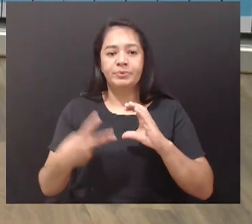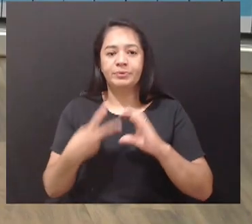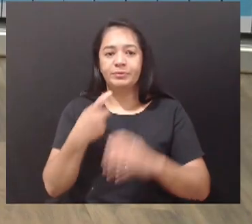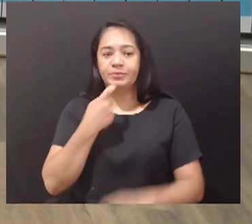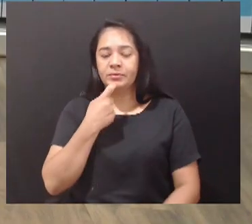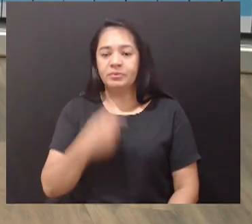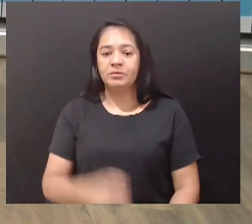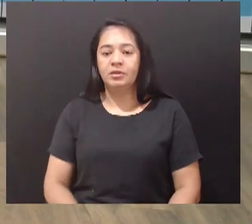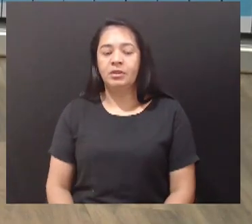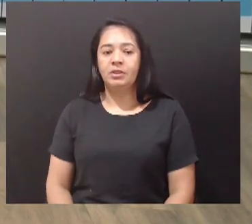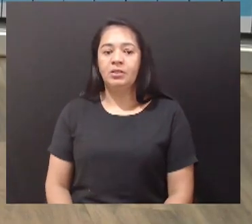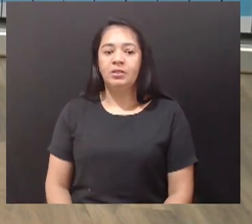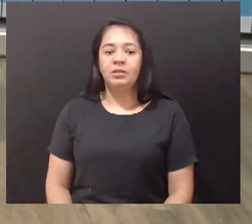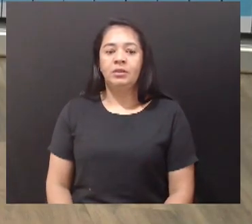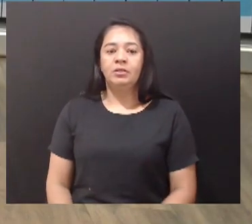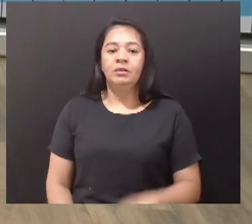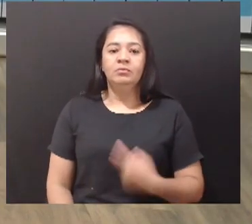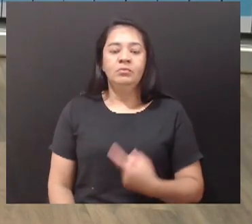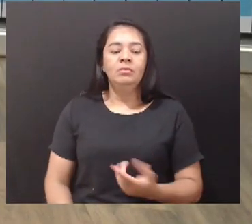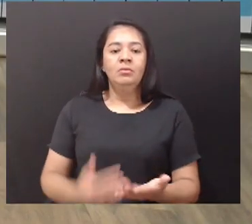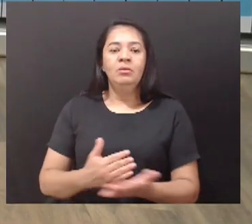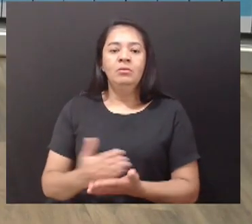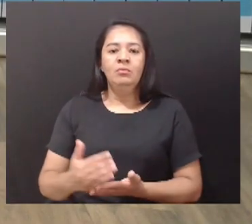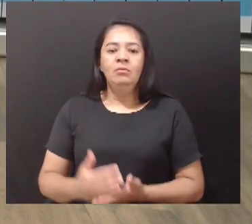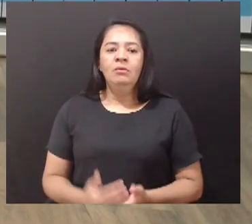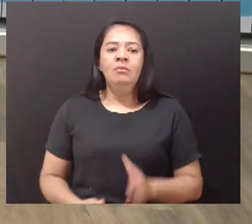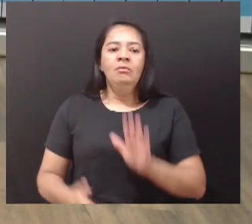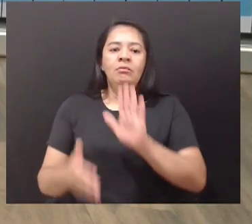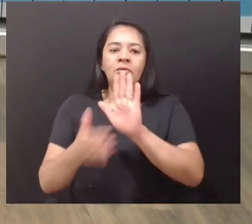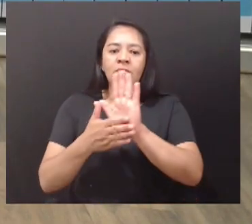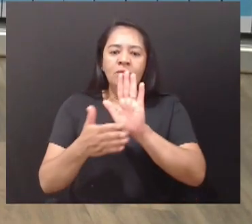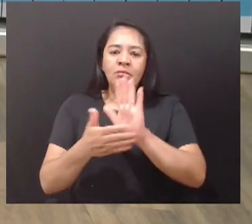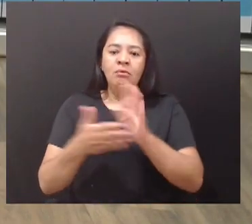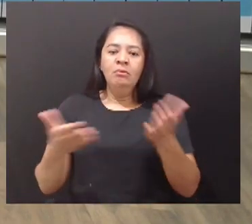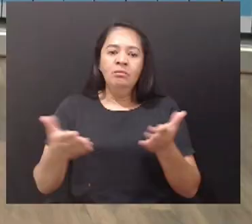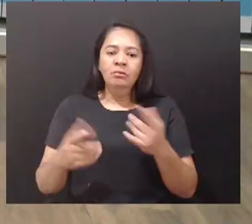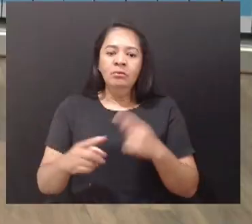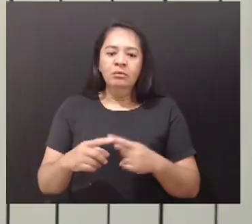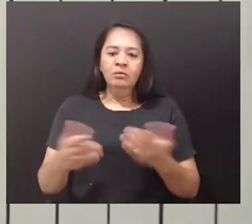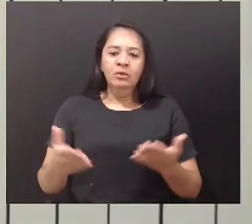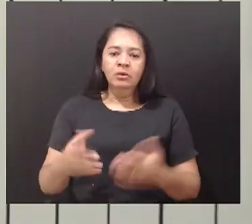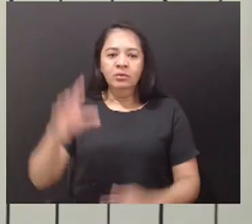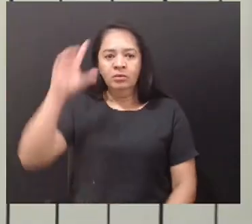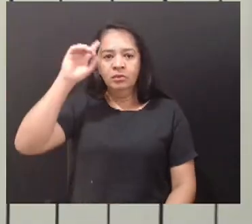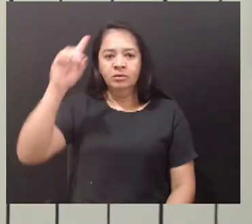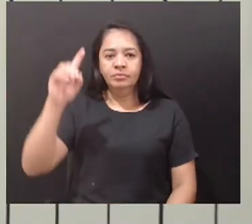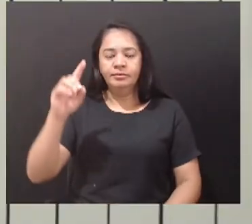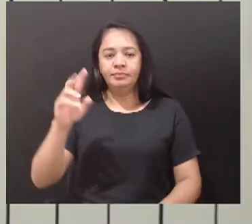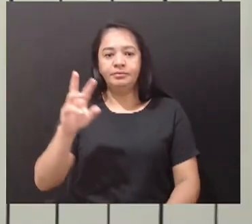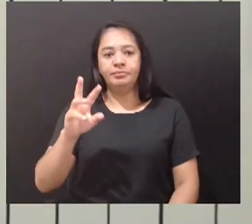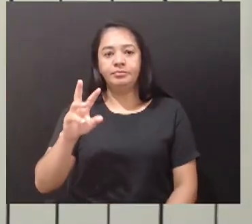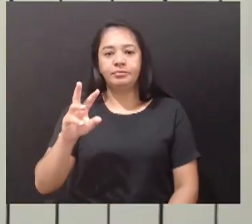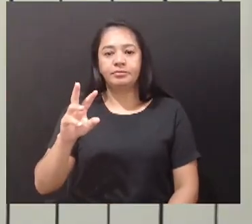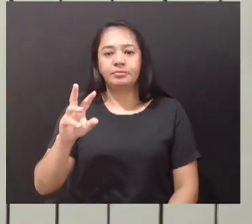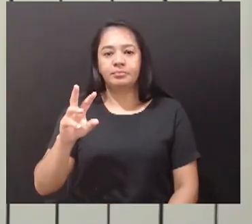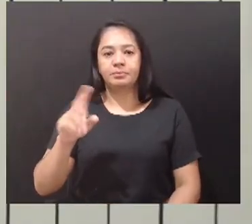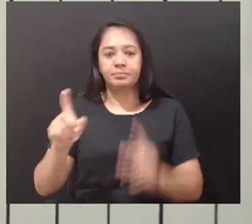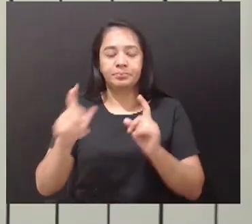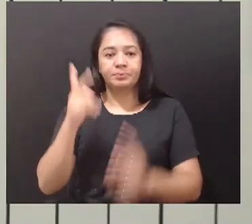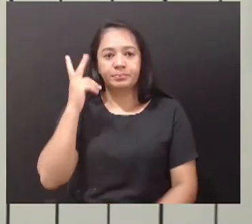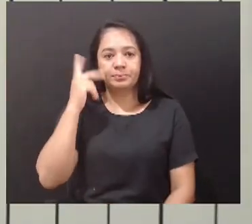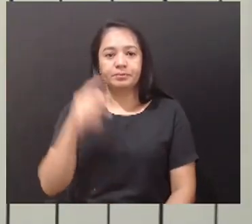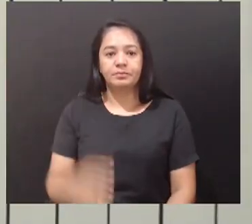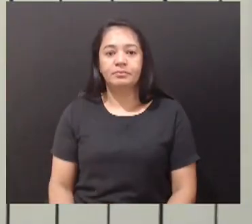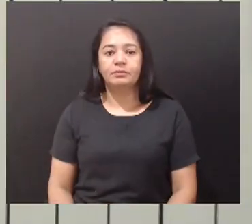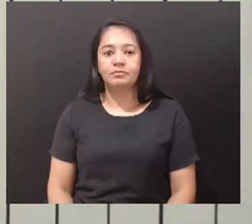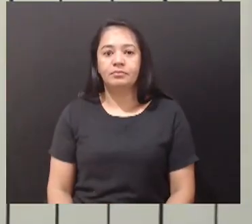E a gente vai abrir com a pauta de hoje, porque hoje é dia de reunião ordinária. E 24 projetos estão